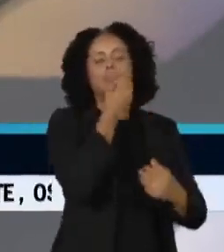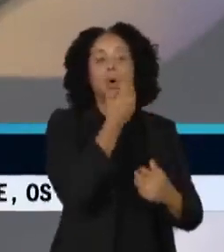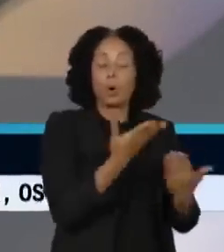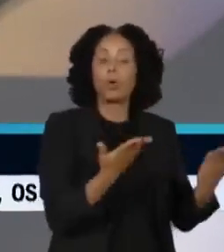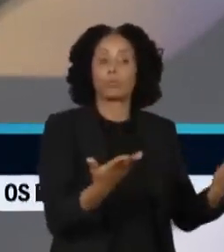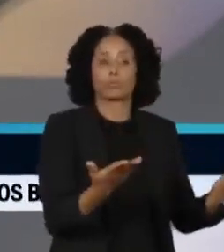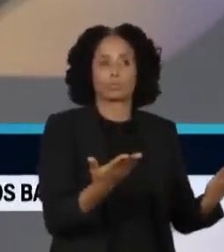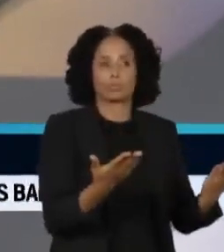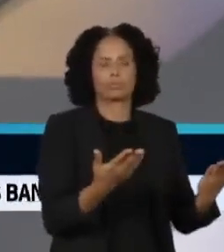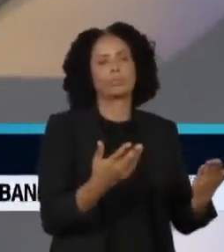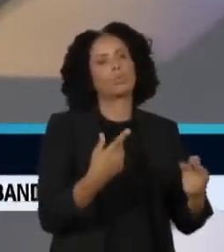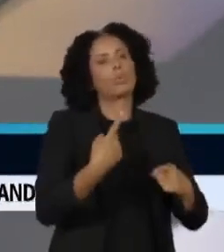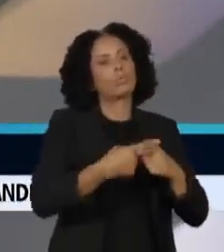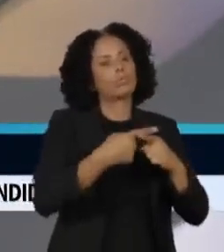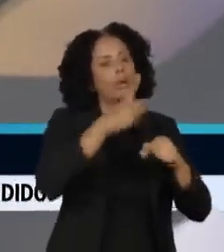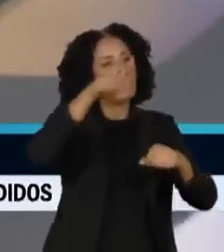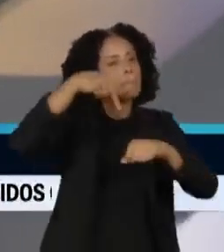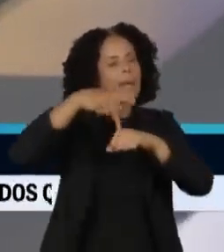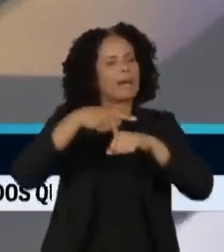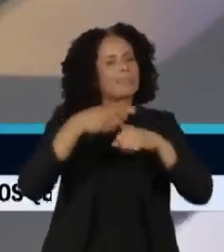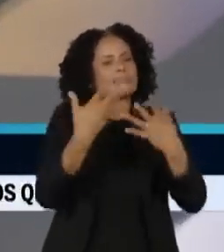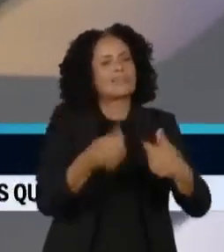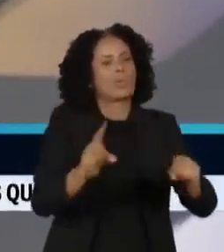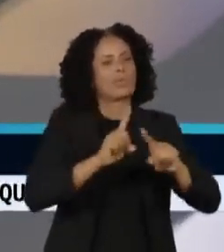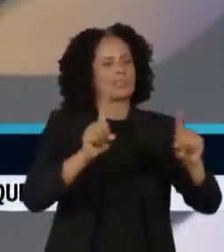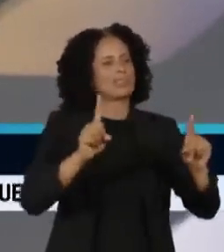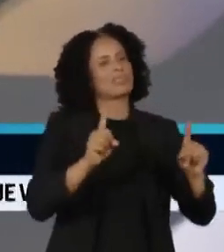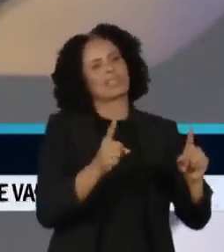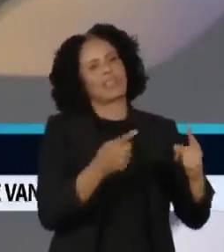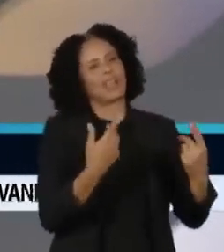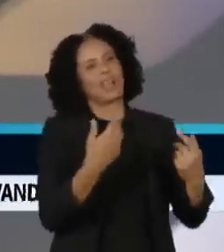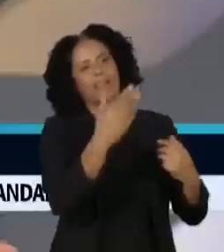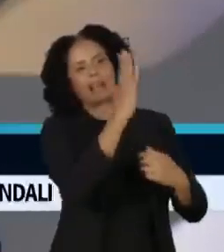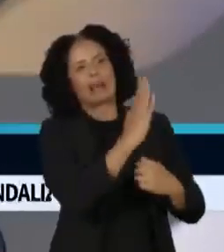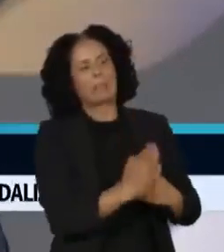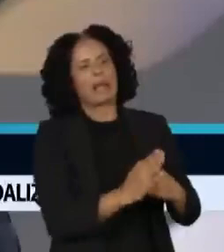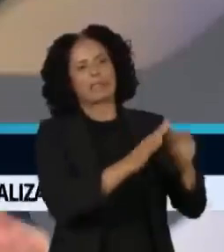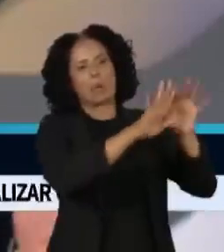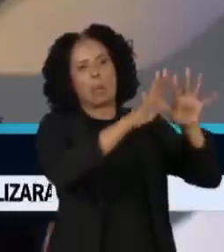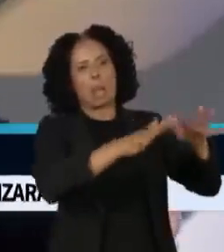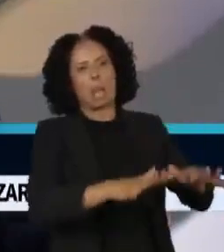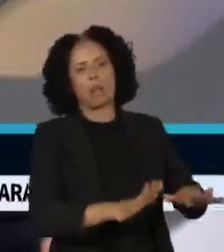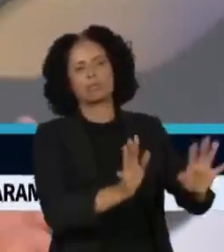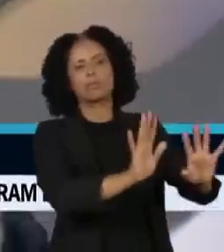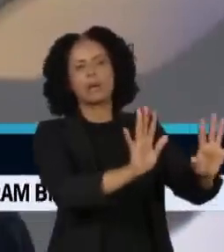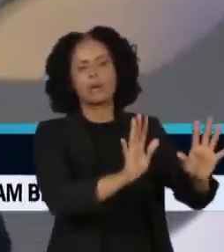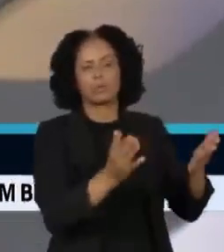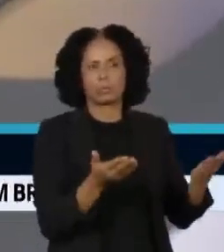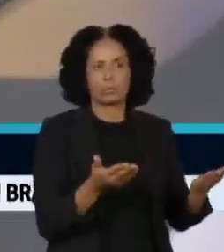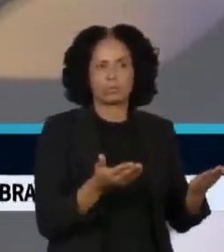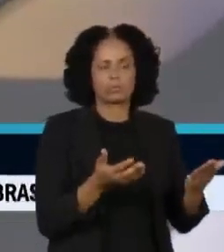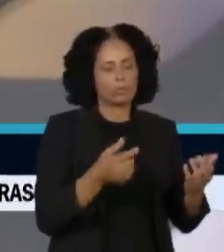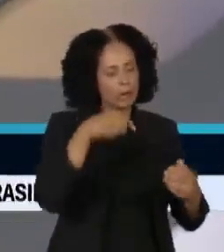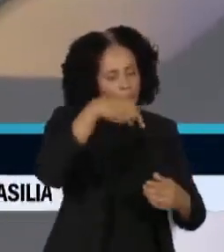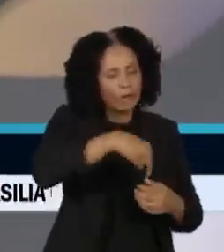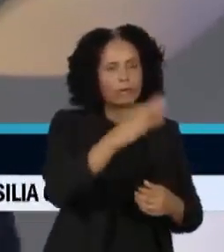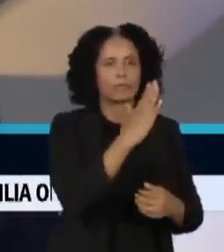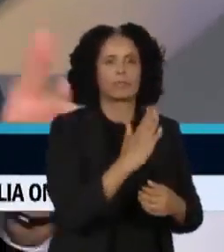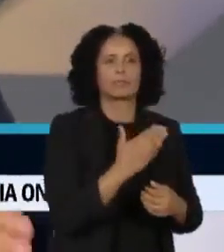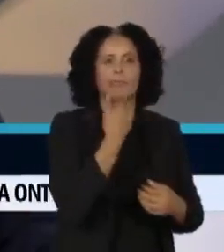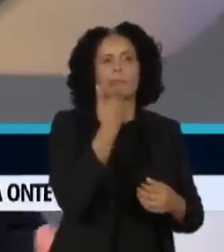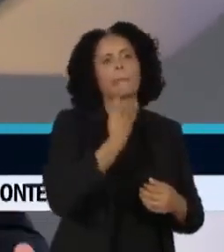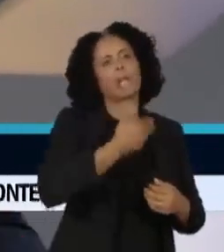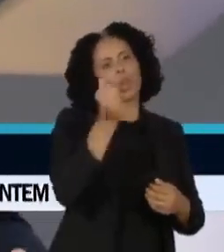a esses atos que ocorreram em Brasília Eu acho que o Brasil sai melhor estamos melhor hoje